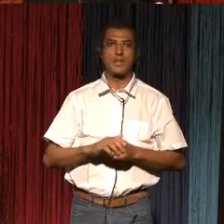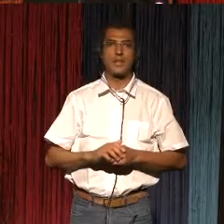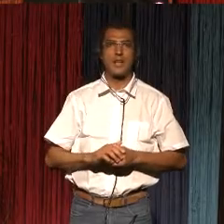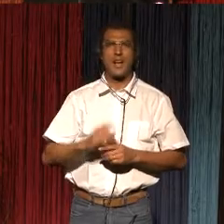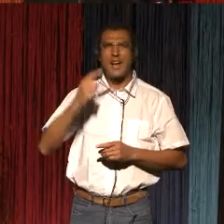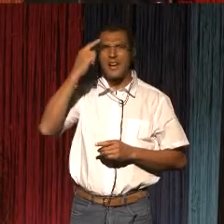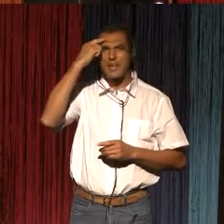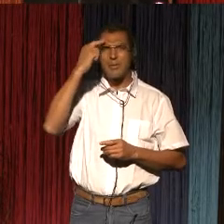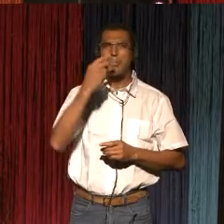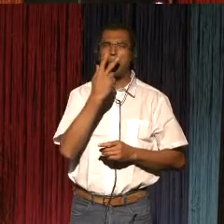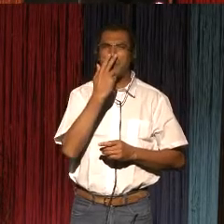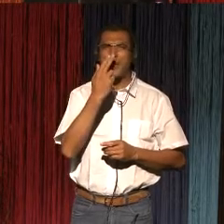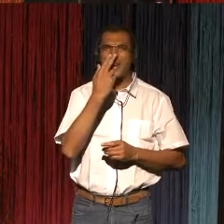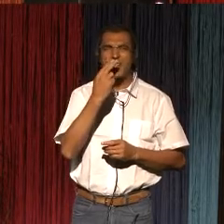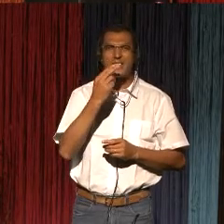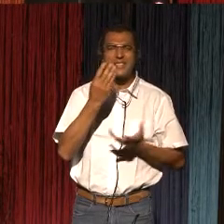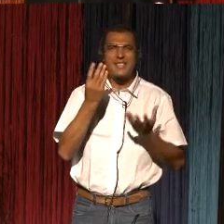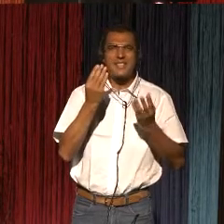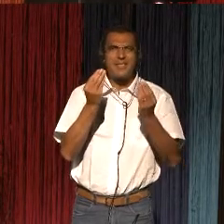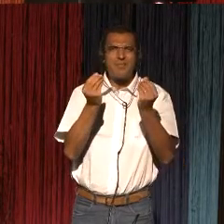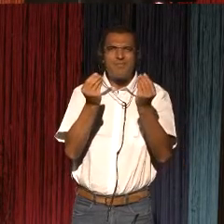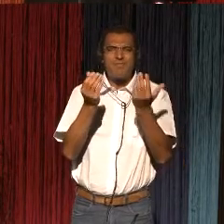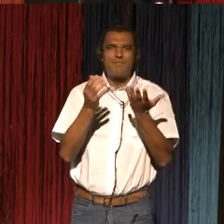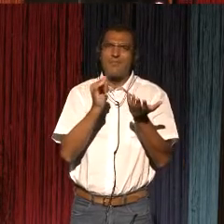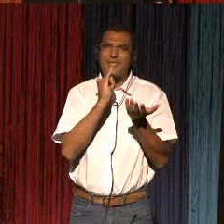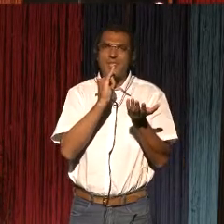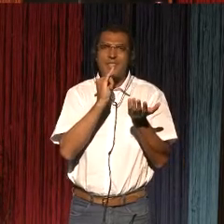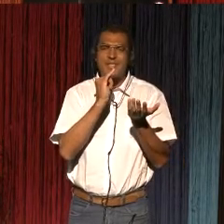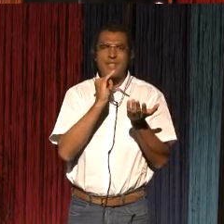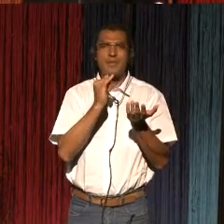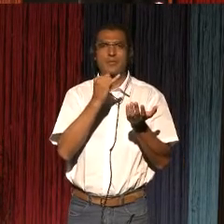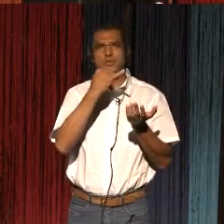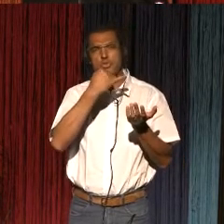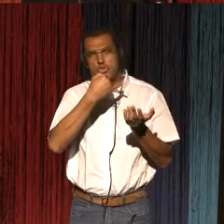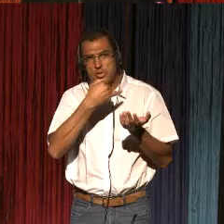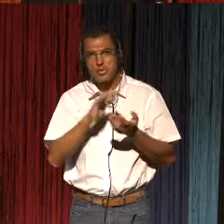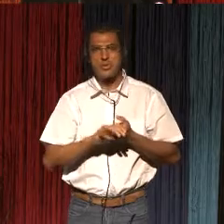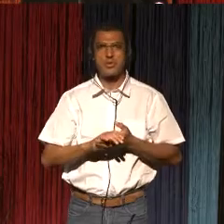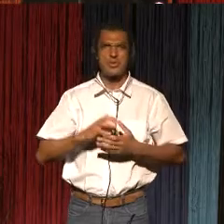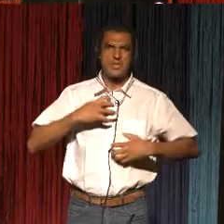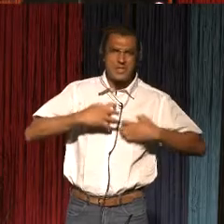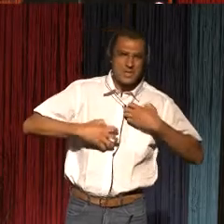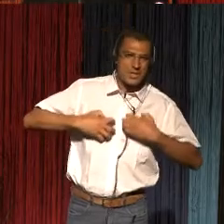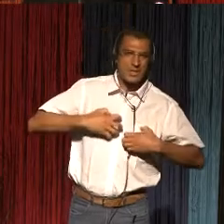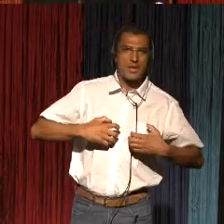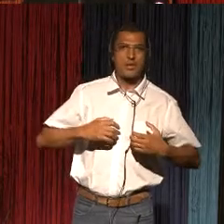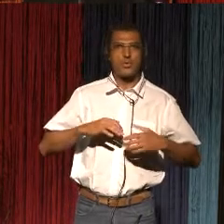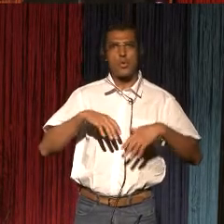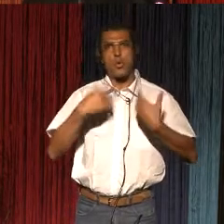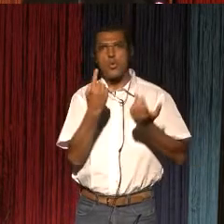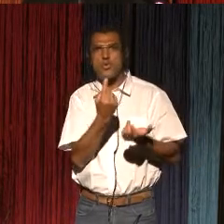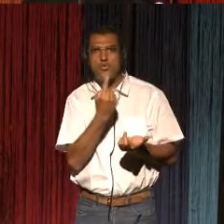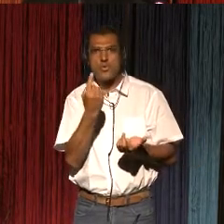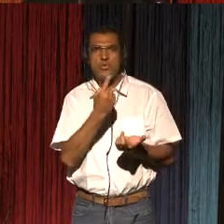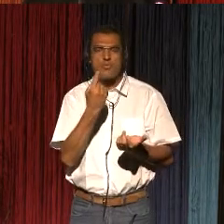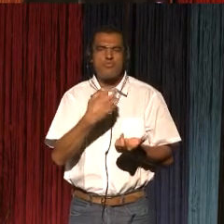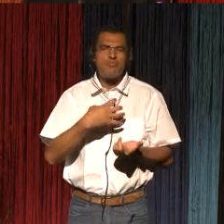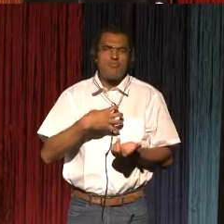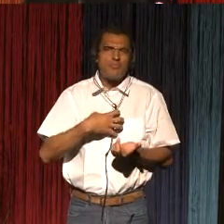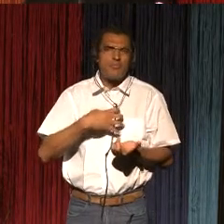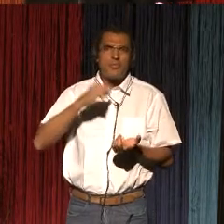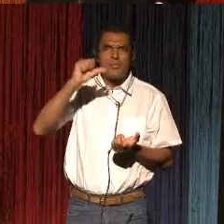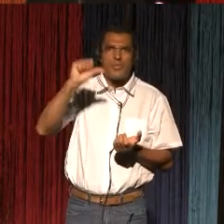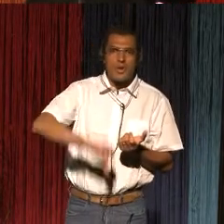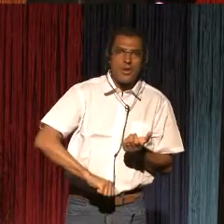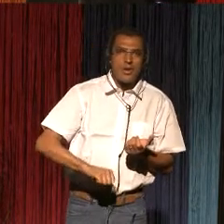do cérebro. Se nós ficarmos tristes, estressados, solitários ou sem atividade física, o córtex pré-frontal e